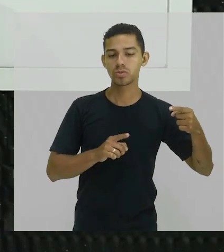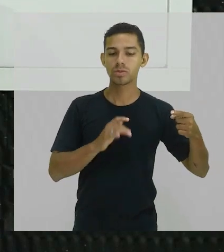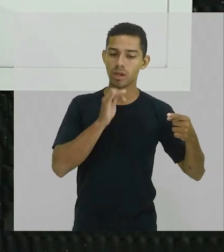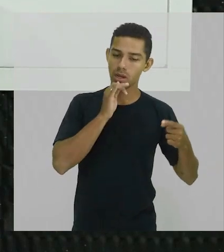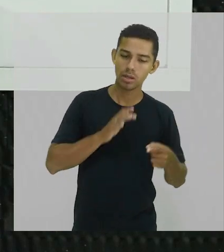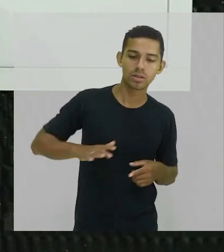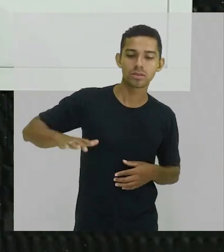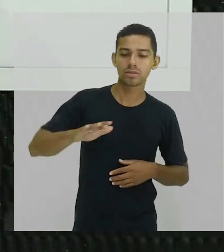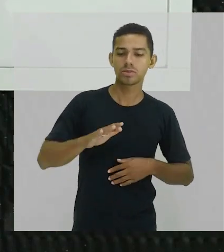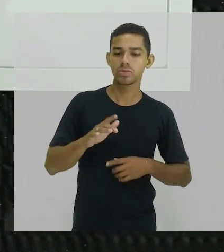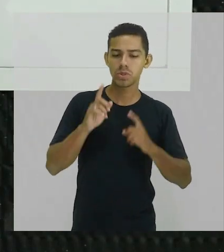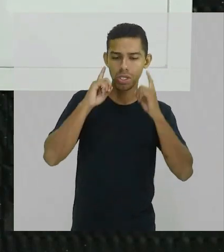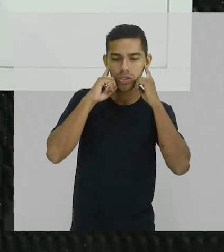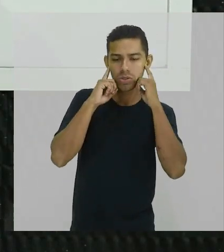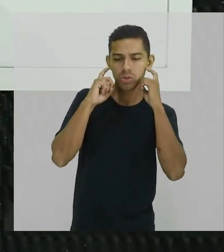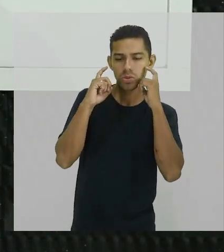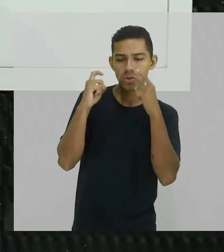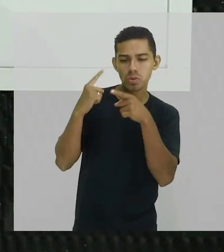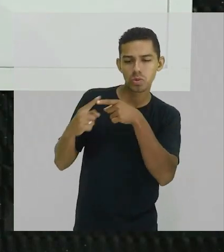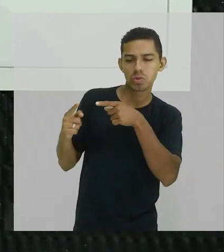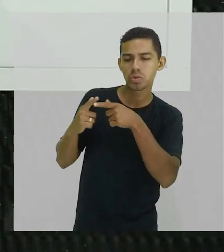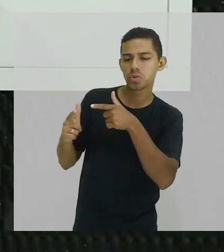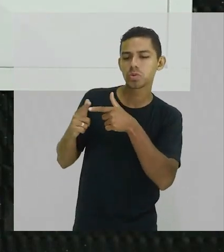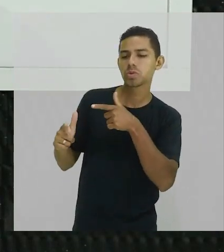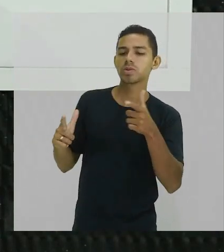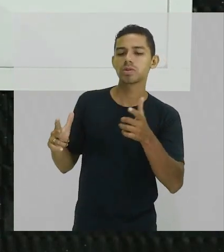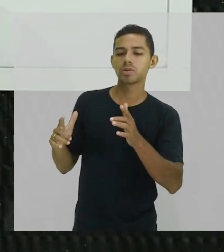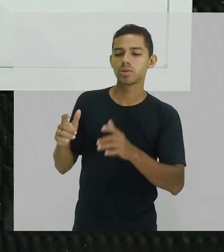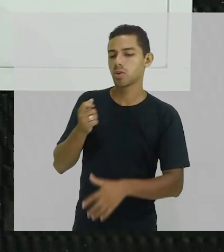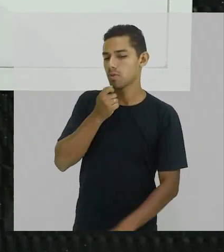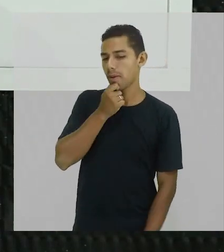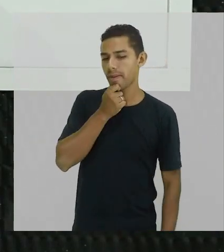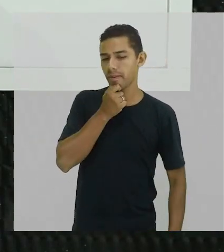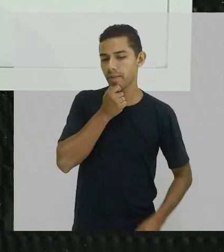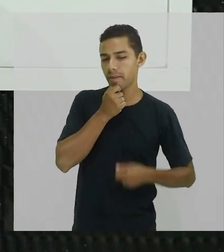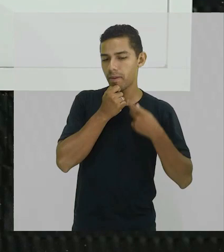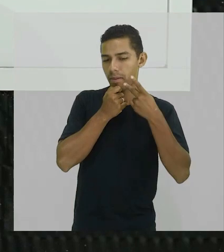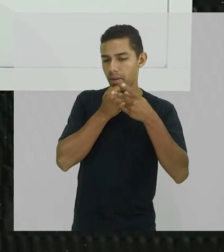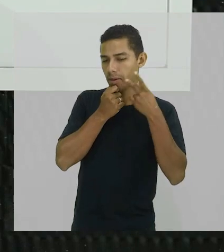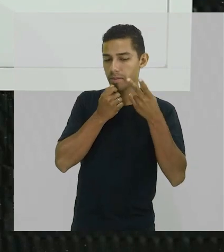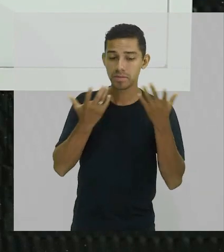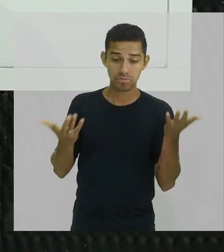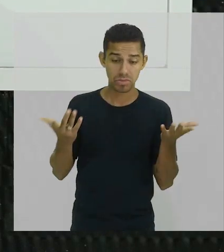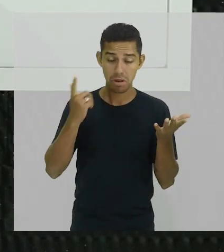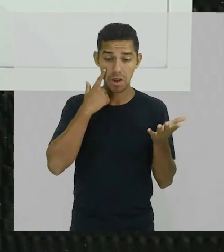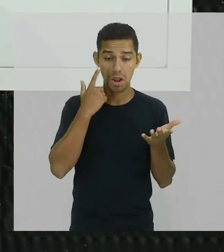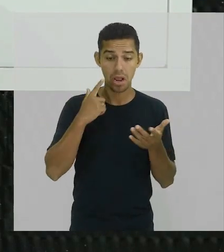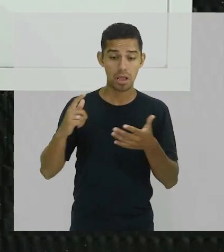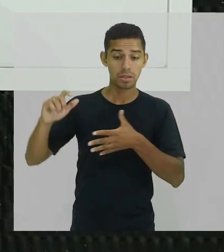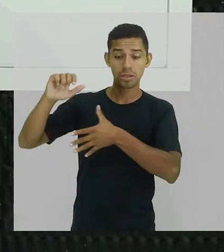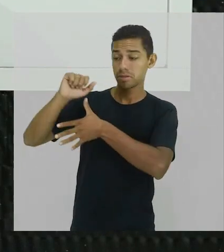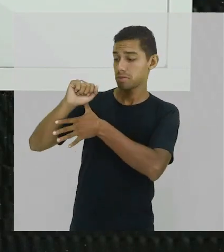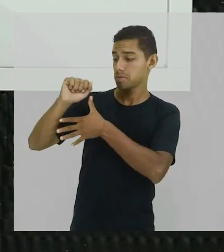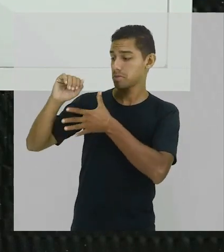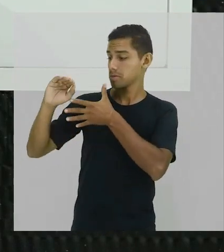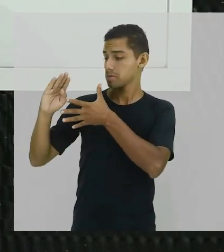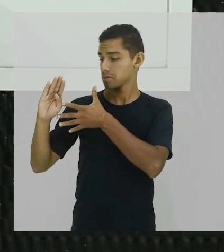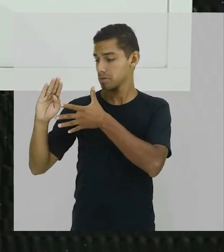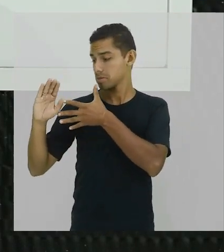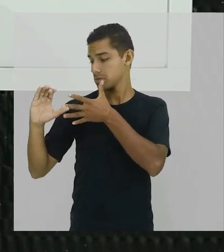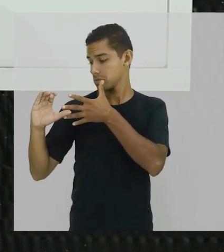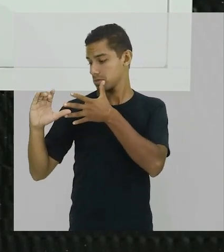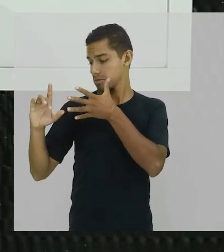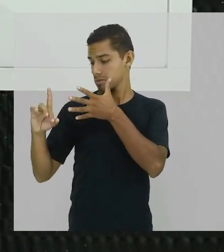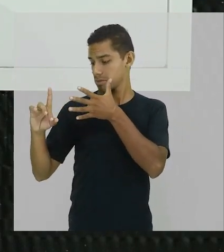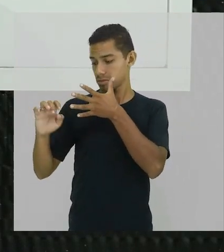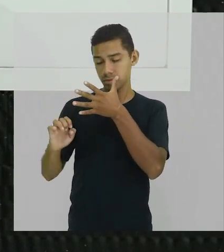ruídos indesejáveis, né, que vêm do som, que vêm do microfone, tá certo? É a polarização, é a interferência, é a reflexão, é a reverberação, a difração.